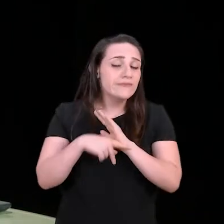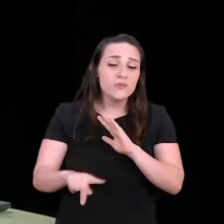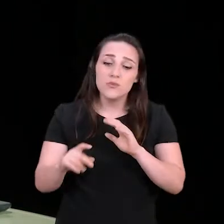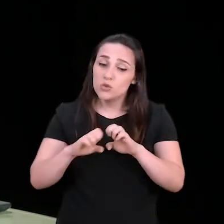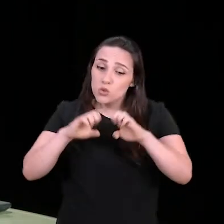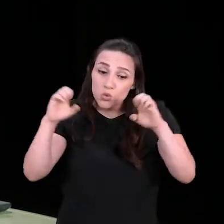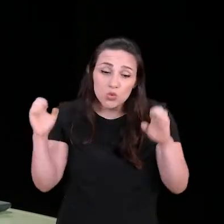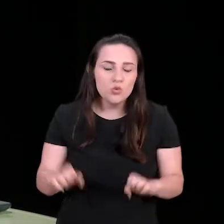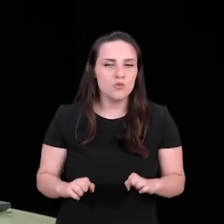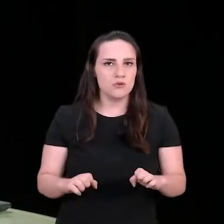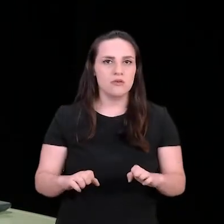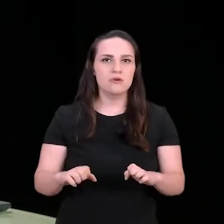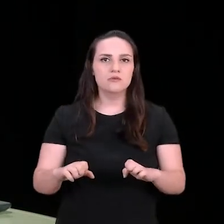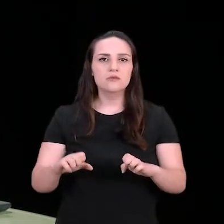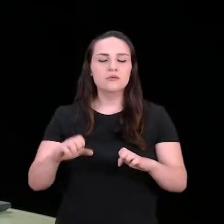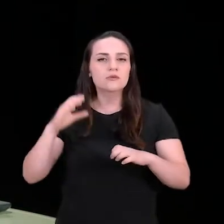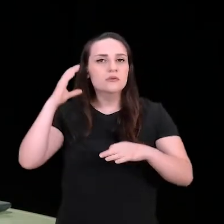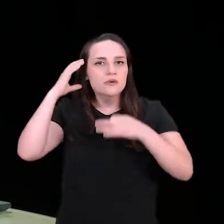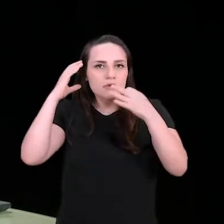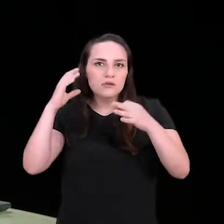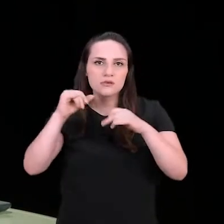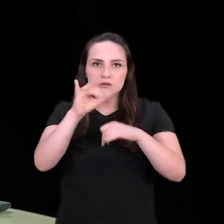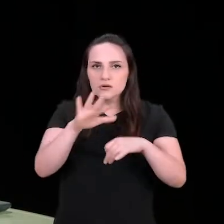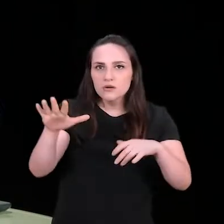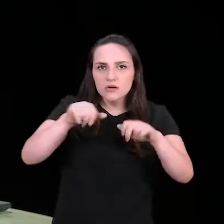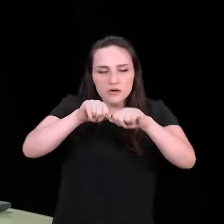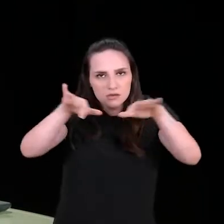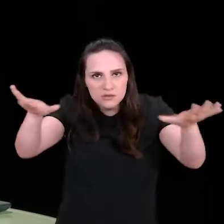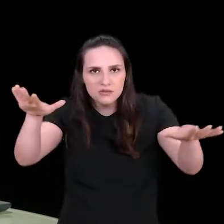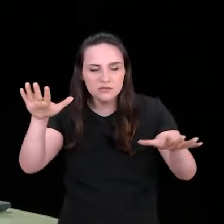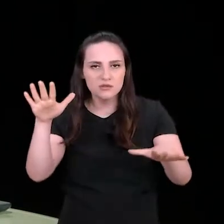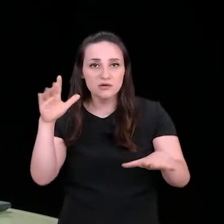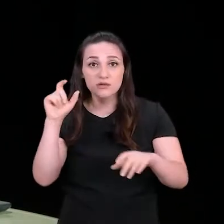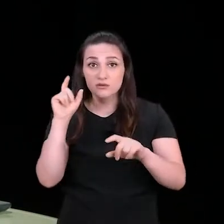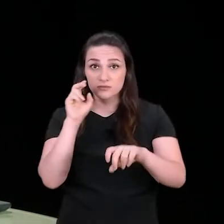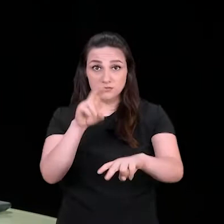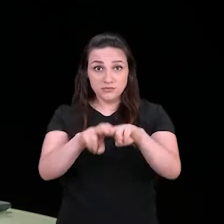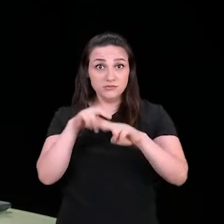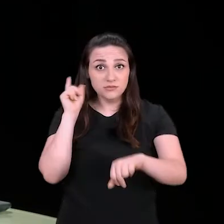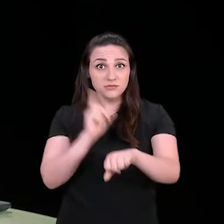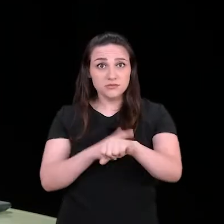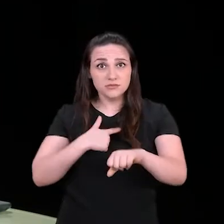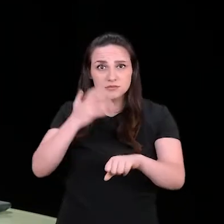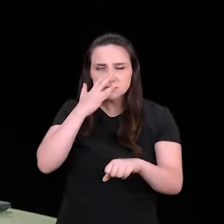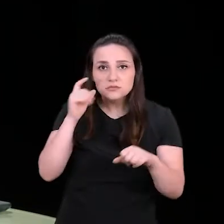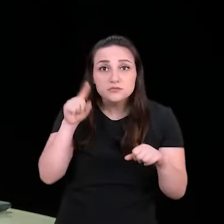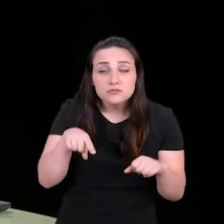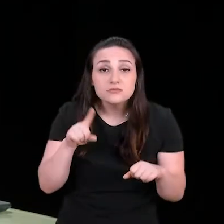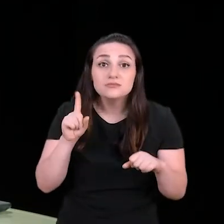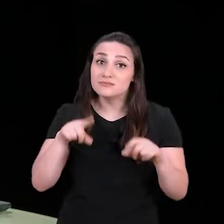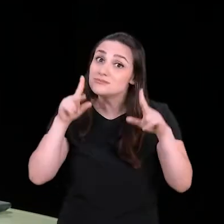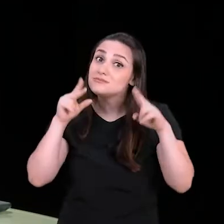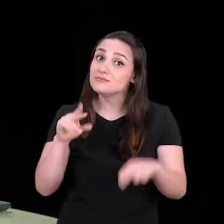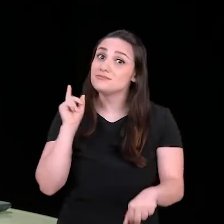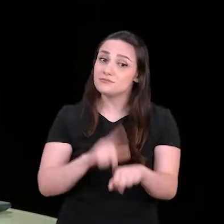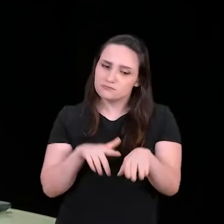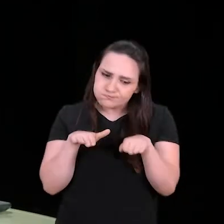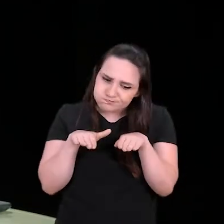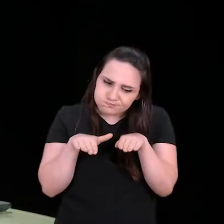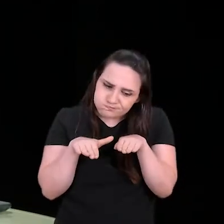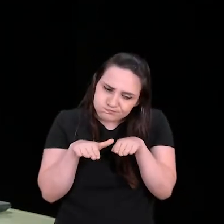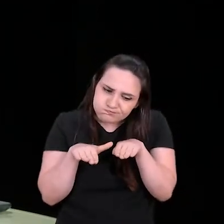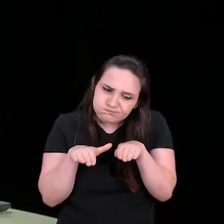Então, assim, e se é ao vivo, eu sei que aquilo está acontecendo naquele momento, então me dá alguns elementos,